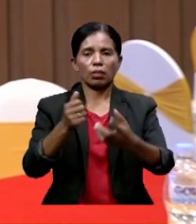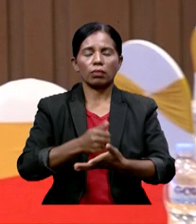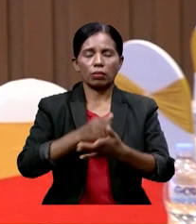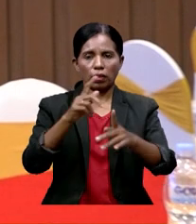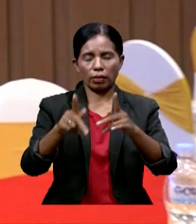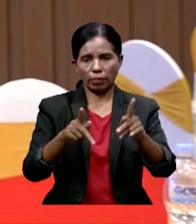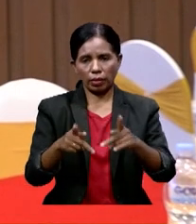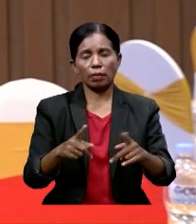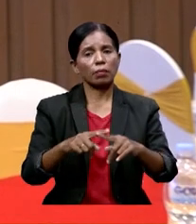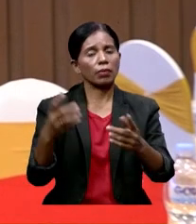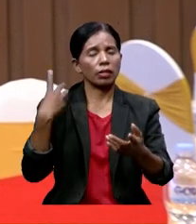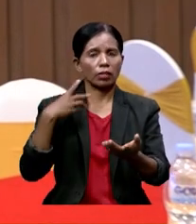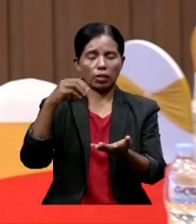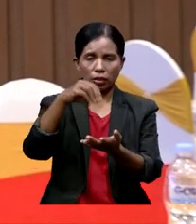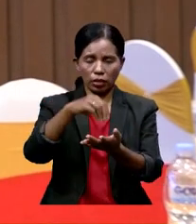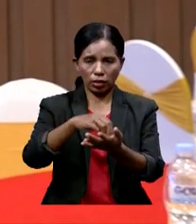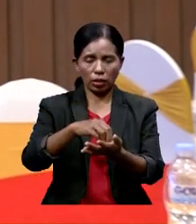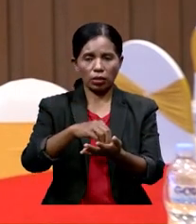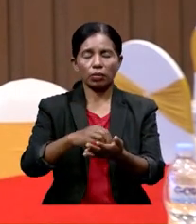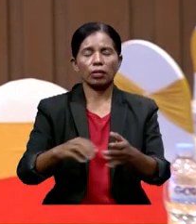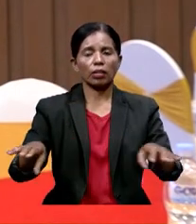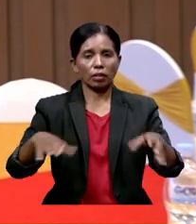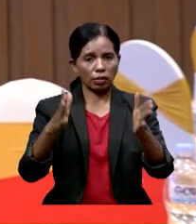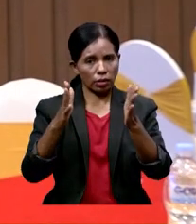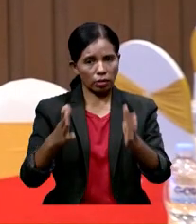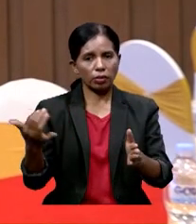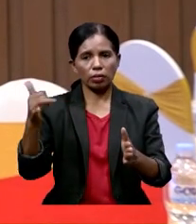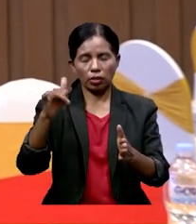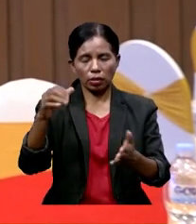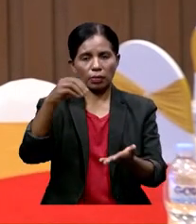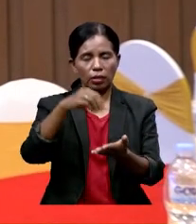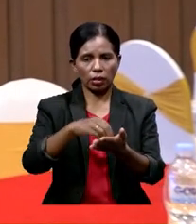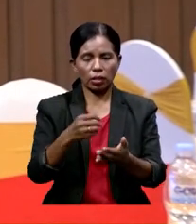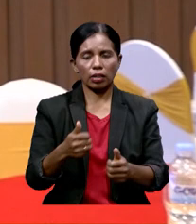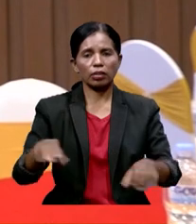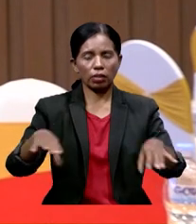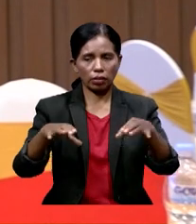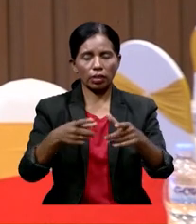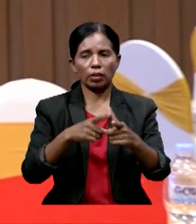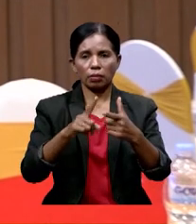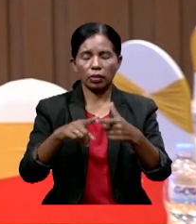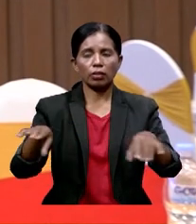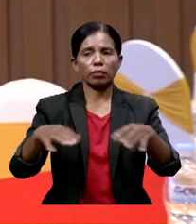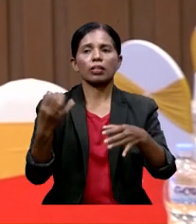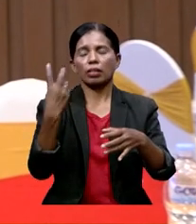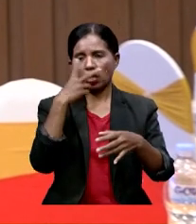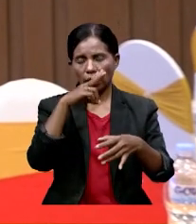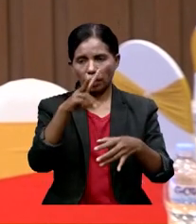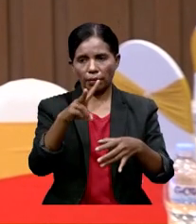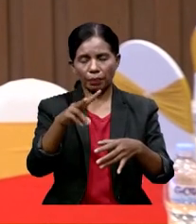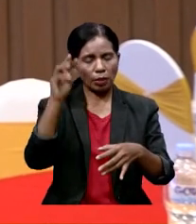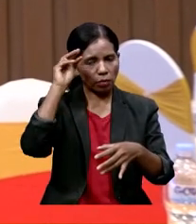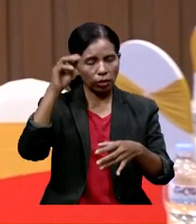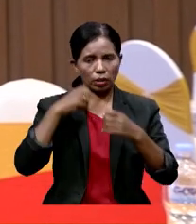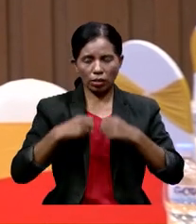coloco na itania profissionais da saúde serneba contratados serneba para ser a bela experiência. Depois de ser a experiência, tinha uma caita ré, Ministério da Saúde se